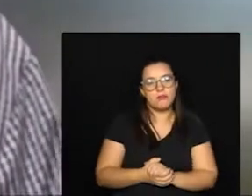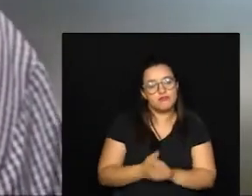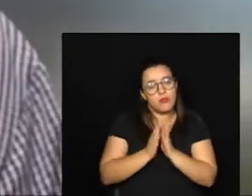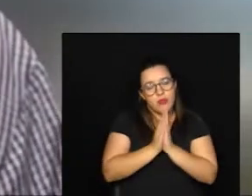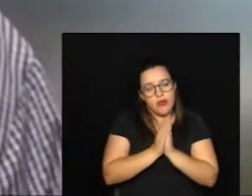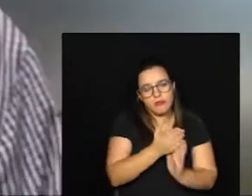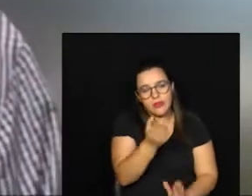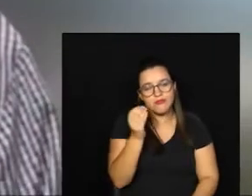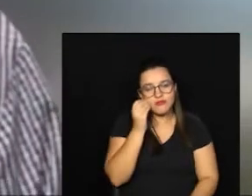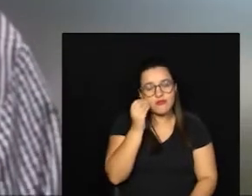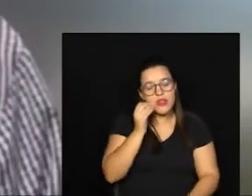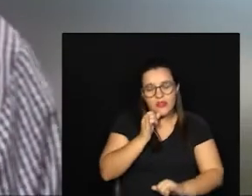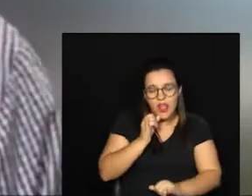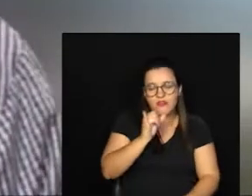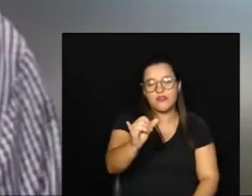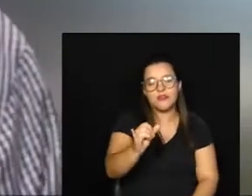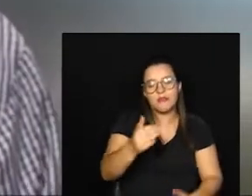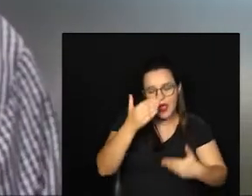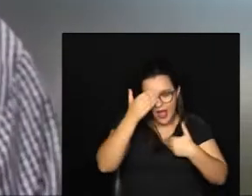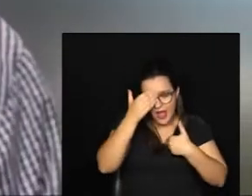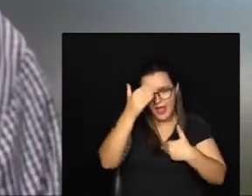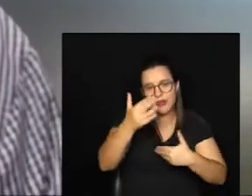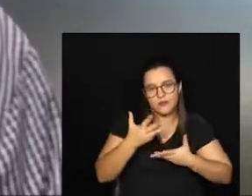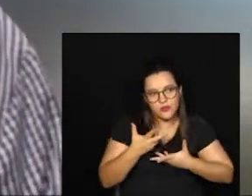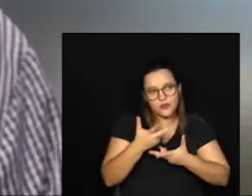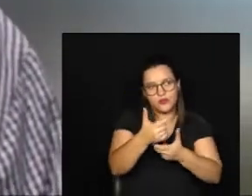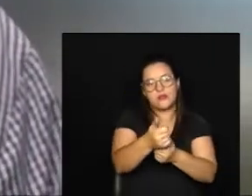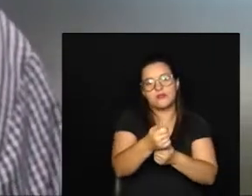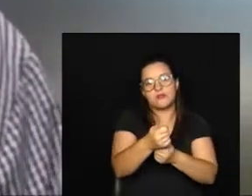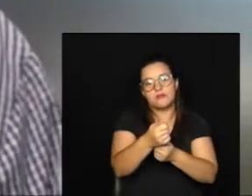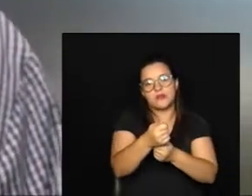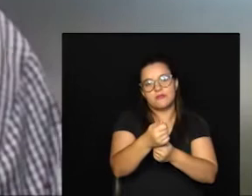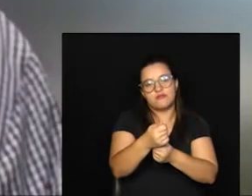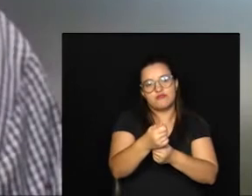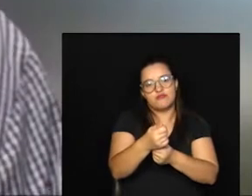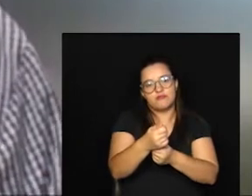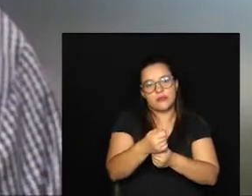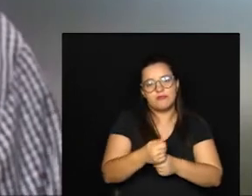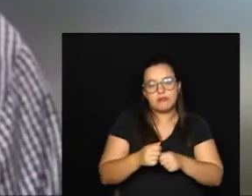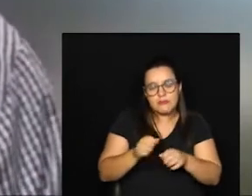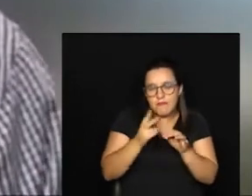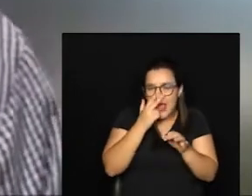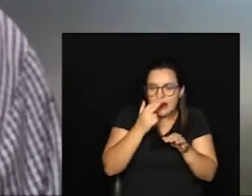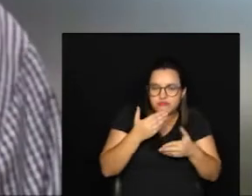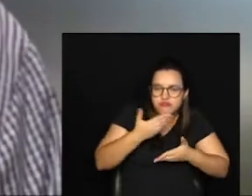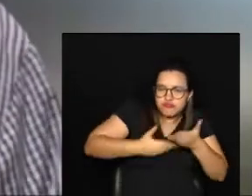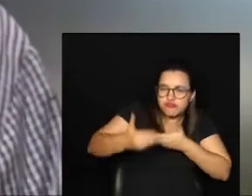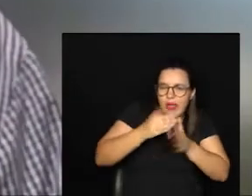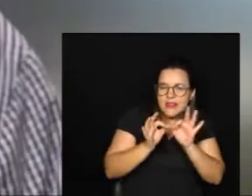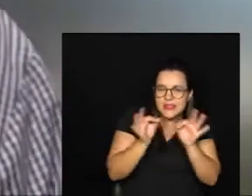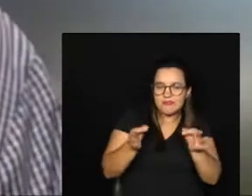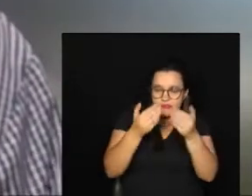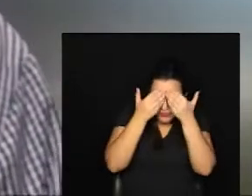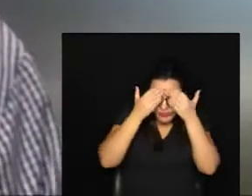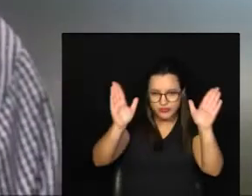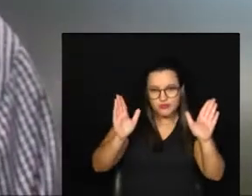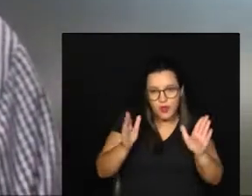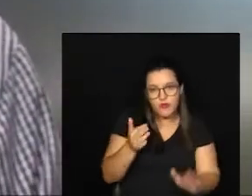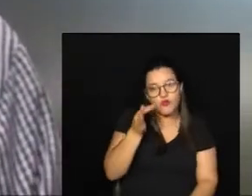comunicação é fundamental e eu é que agradeço a oportunidade desse nosso bate-papo, sempre esclarecedor, e fico à disposição para uma próxima